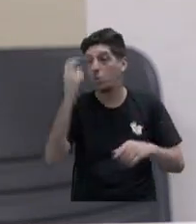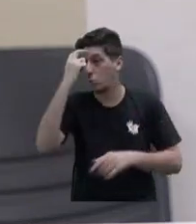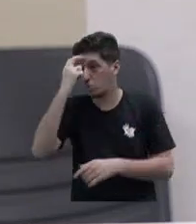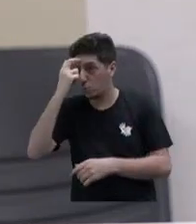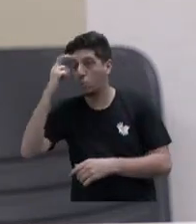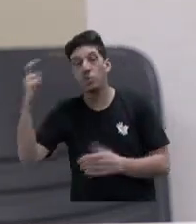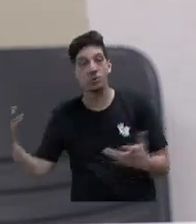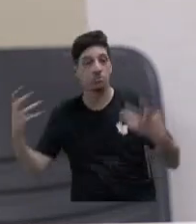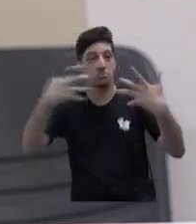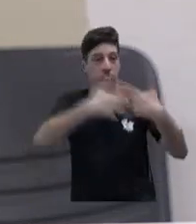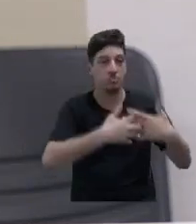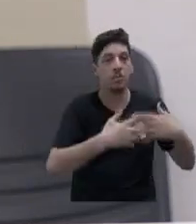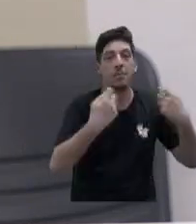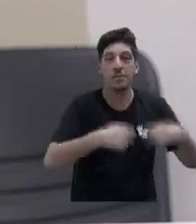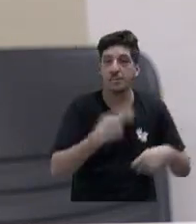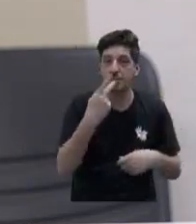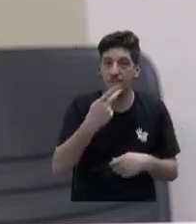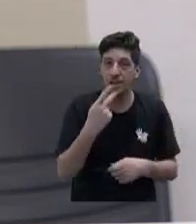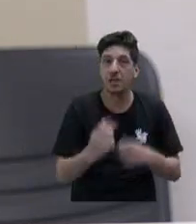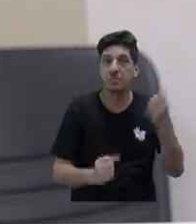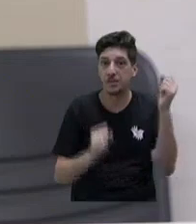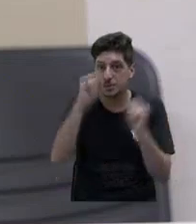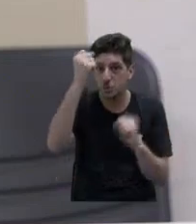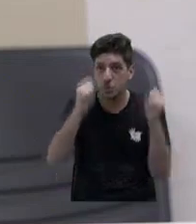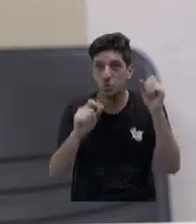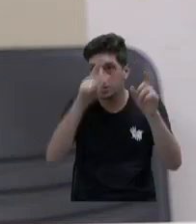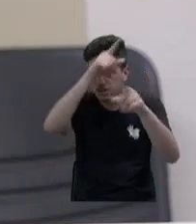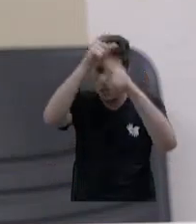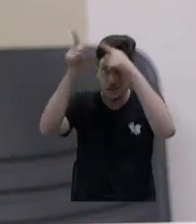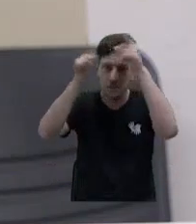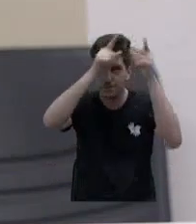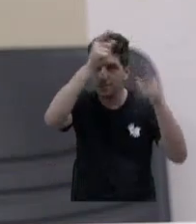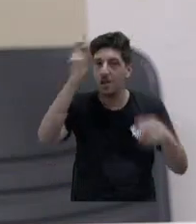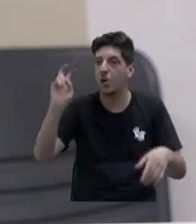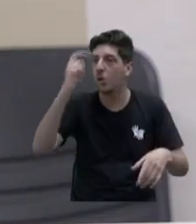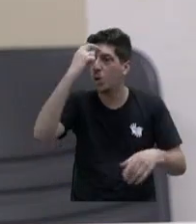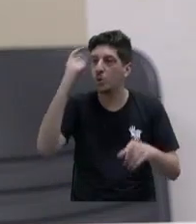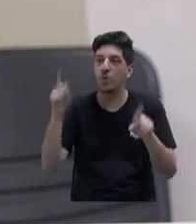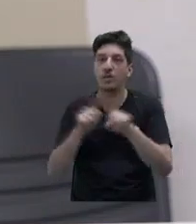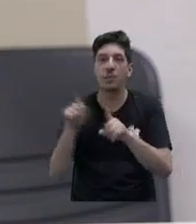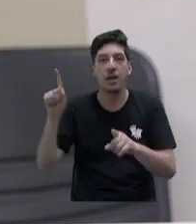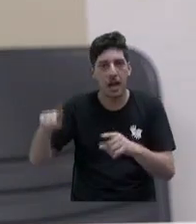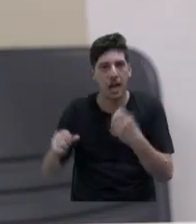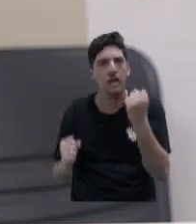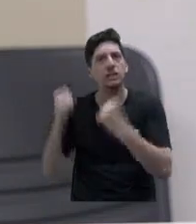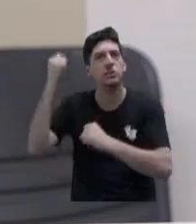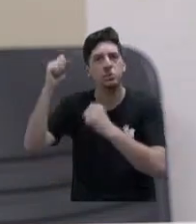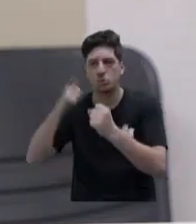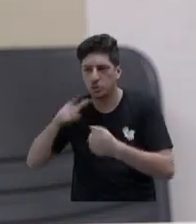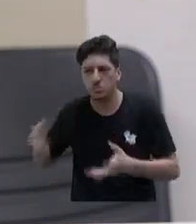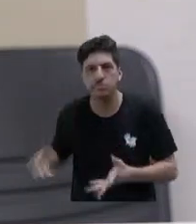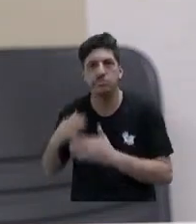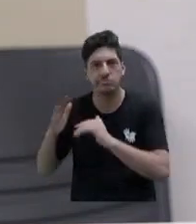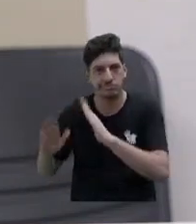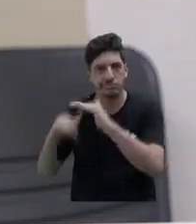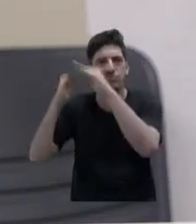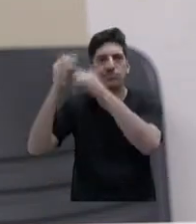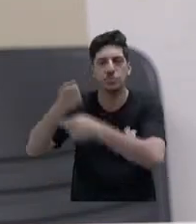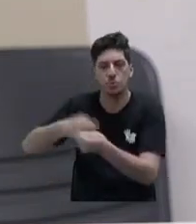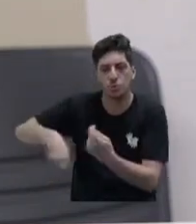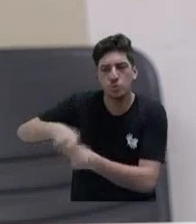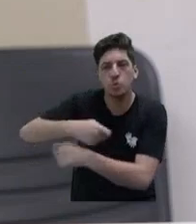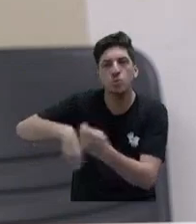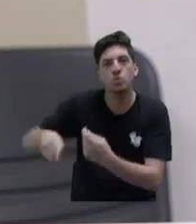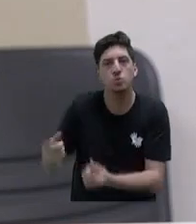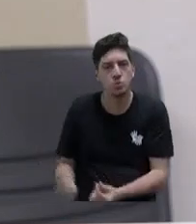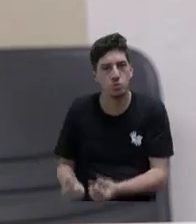gente precisa de começar a falar de uma indústria criativa, cultura também entendida como uma indústria que gera dinheiro em